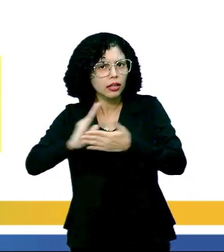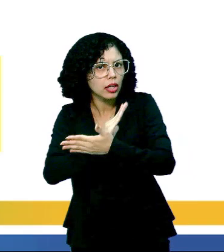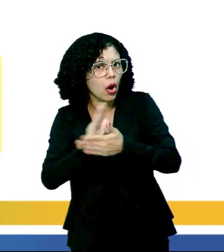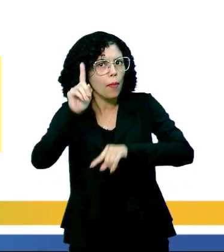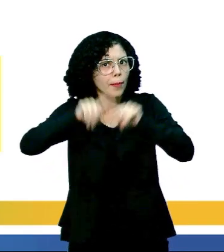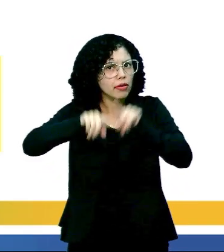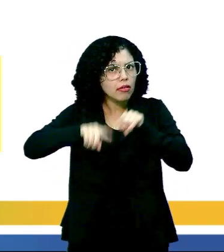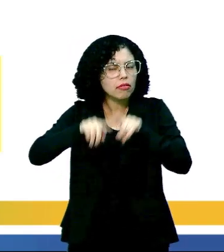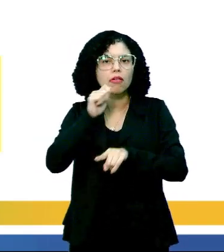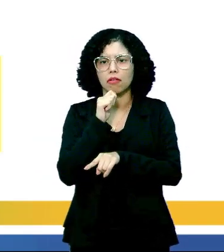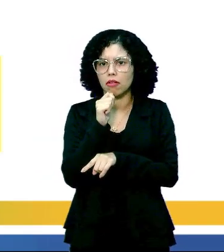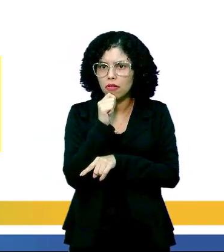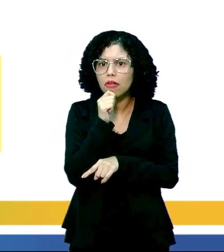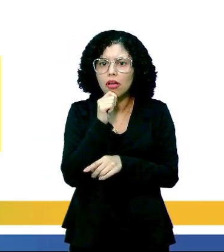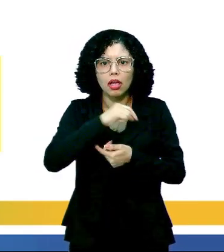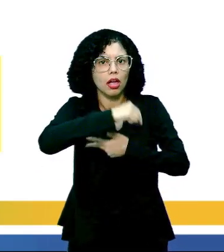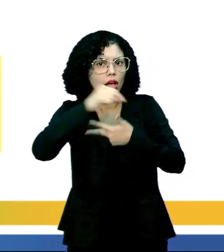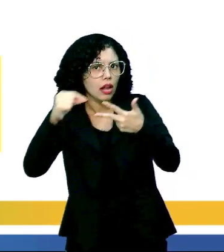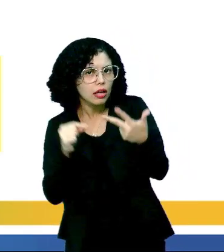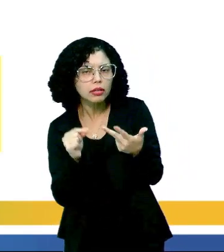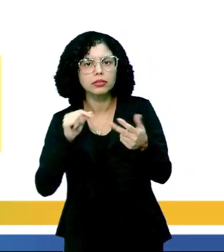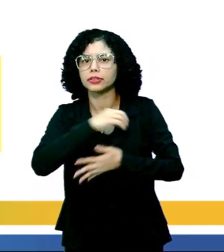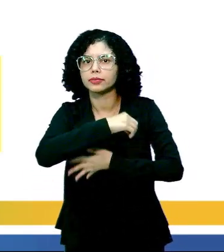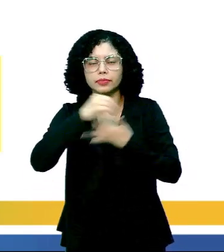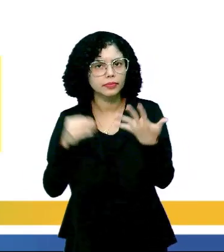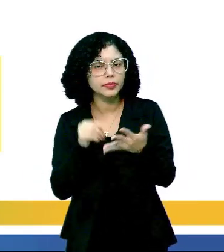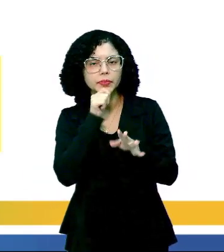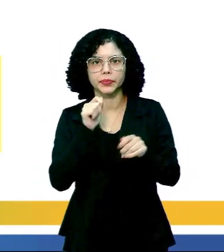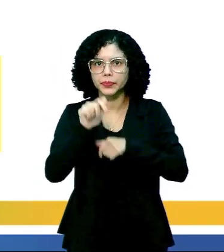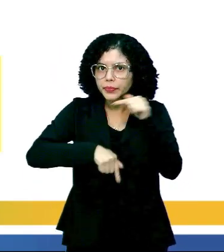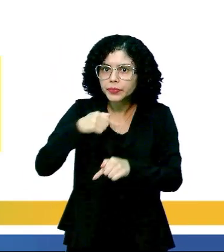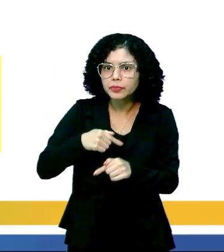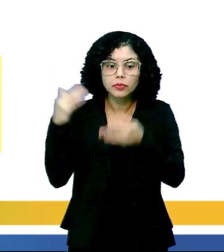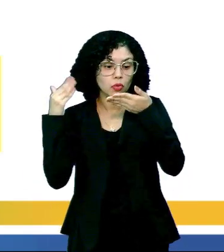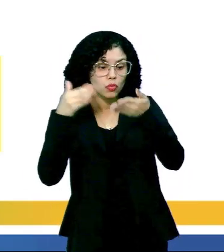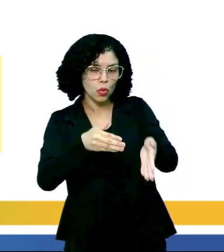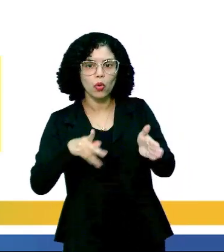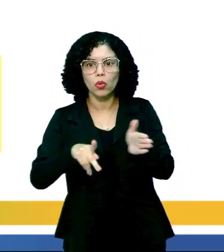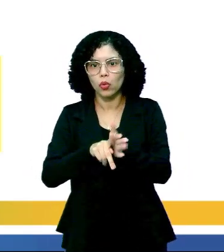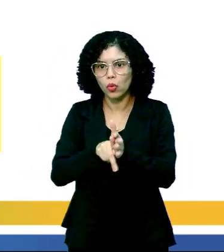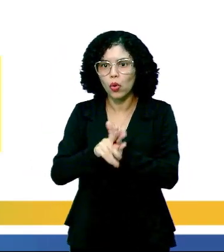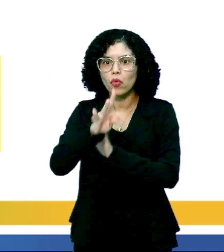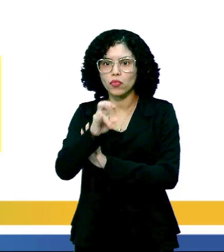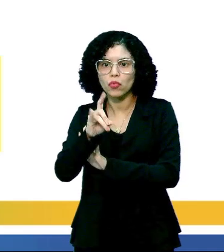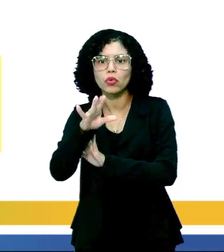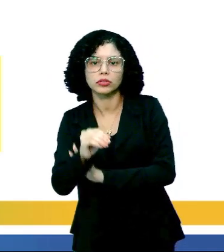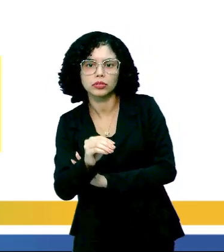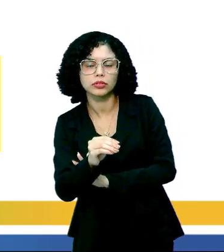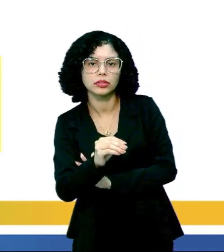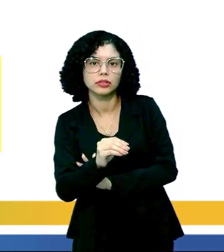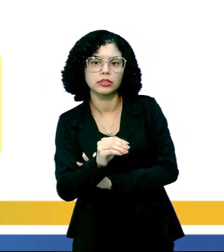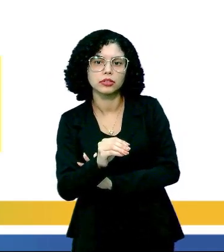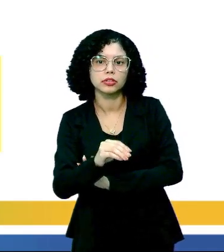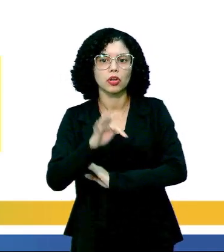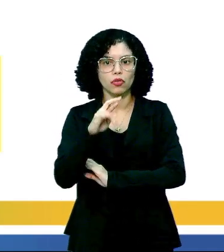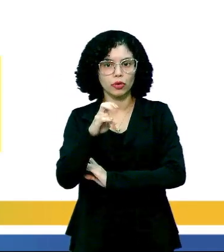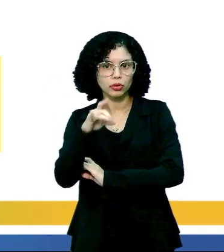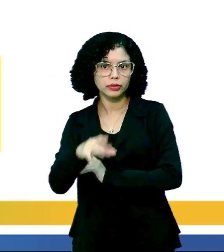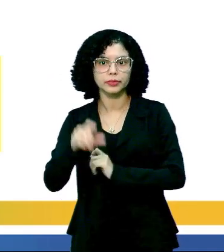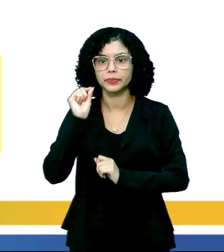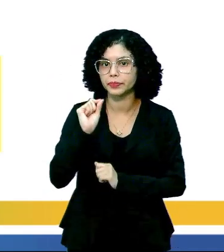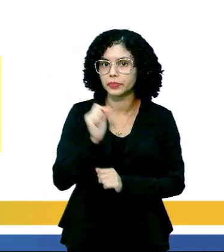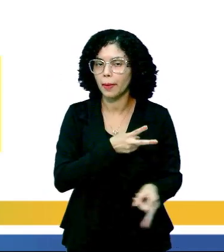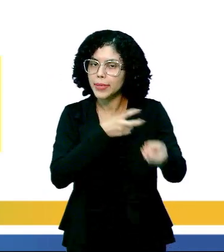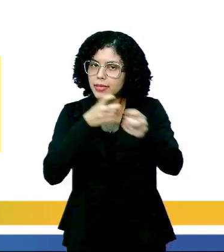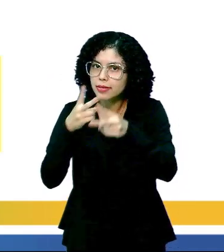alguns materiais, alguns elementos químicos, algumas substâncias emitiam fótons. E radiação, na verdade, são fótons. E